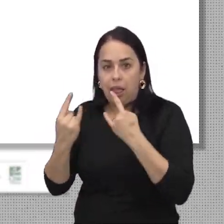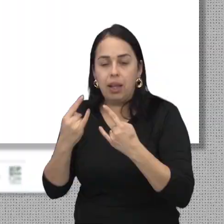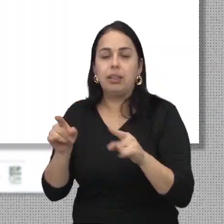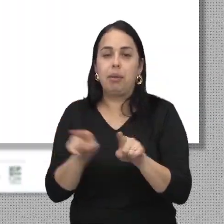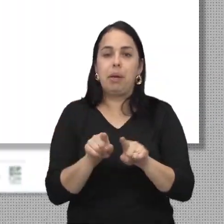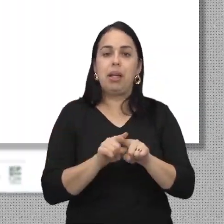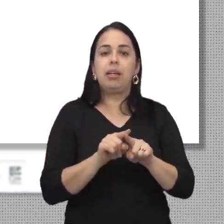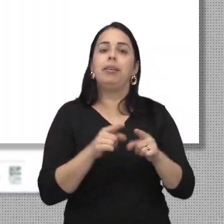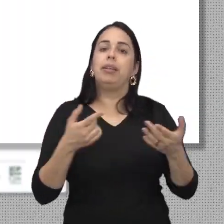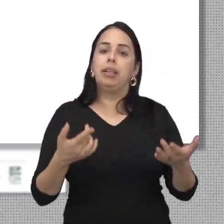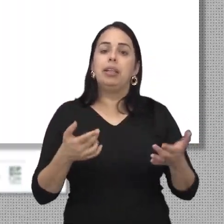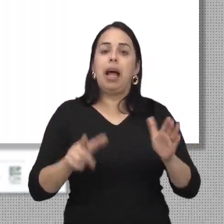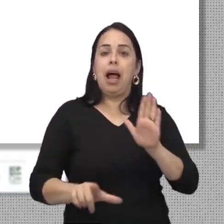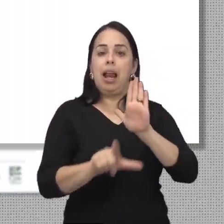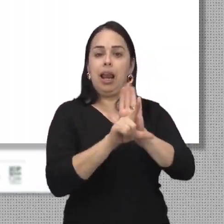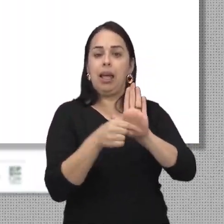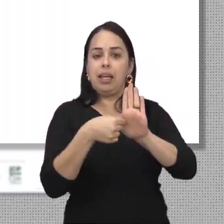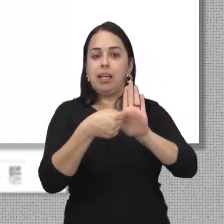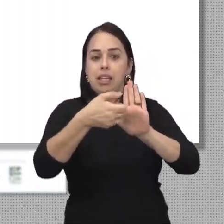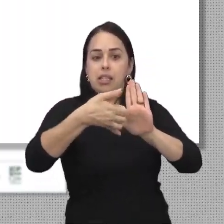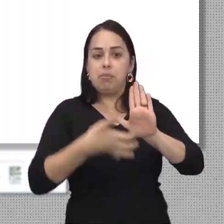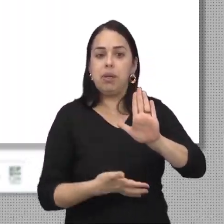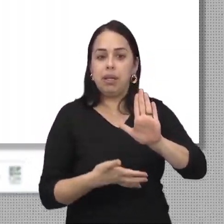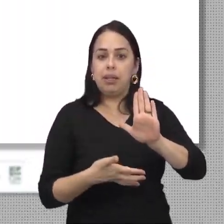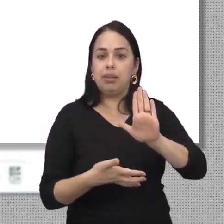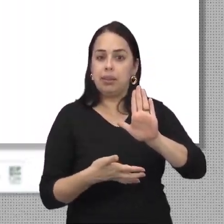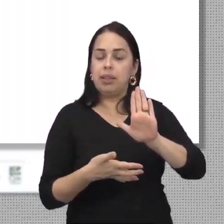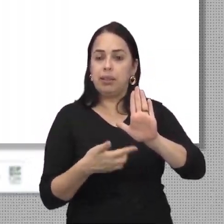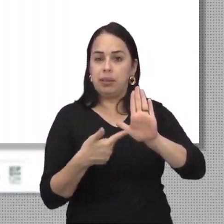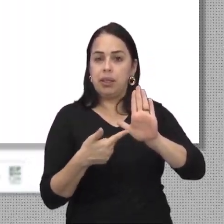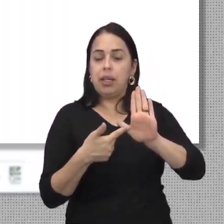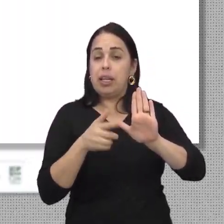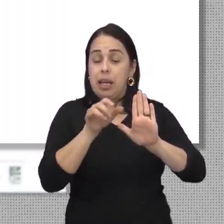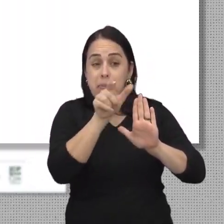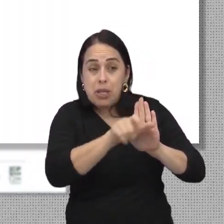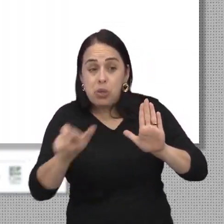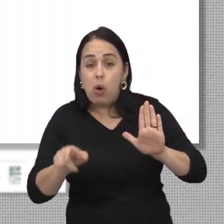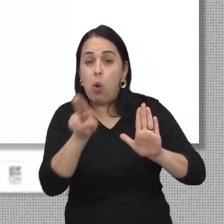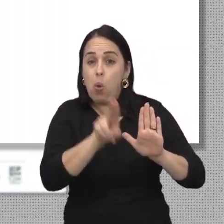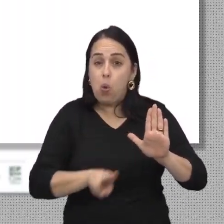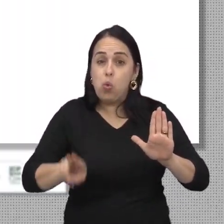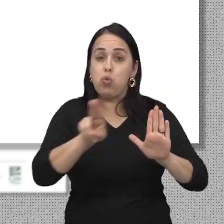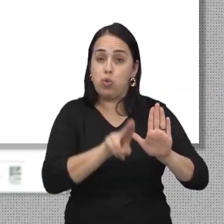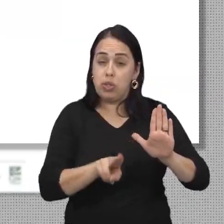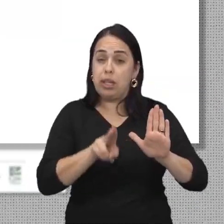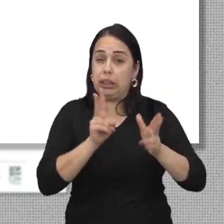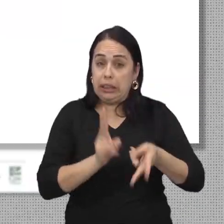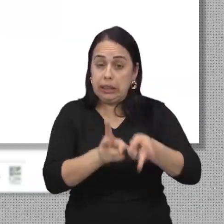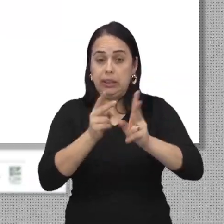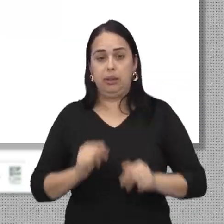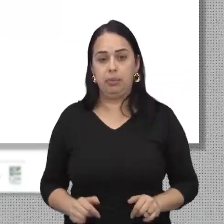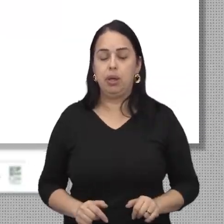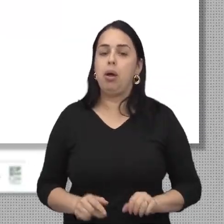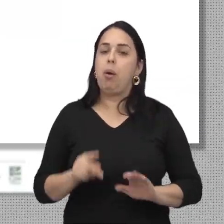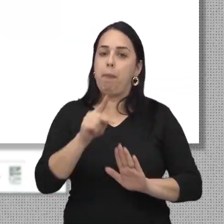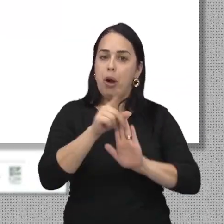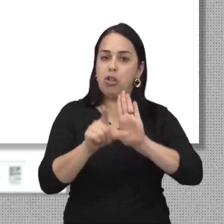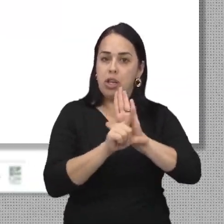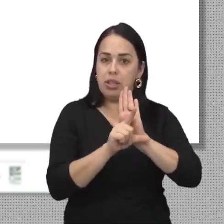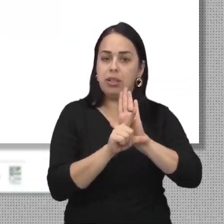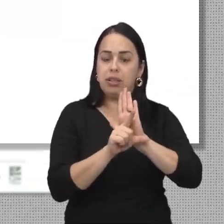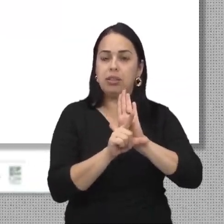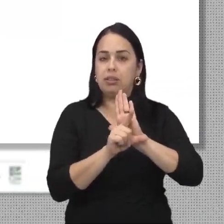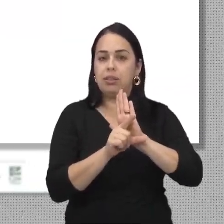assim especificada em lei ou relacionada em atos normativos utilizados periodicamente pelo Poder Executivo da União.